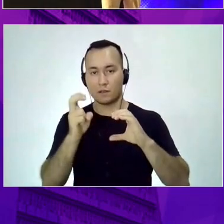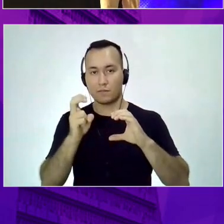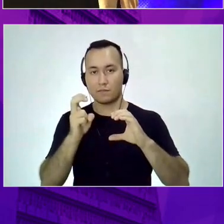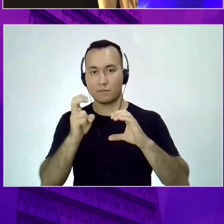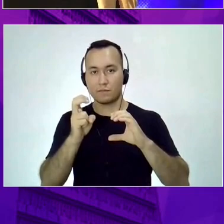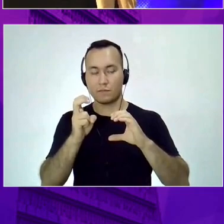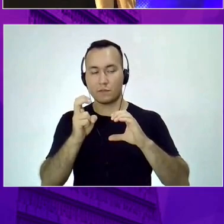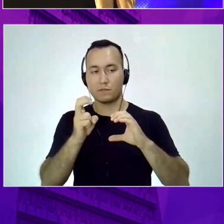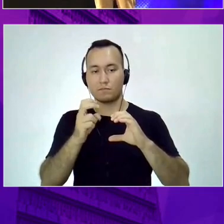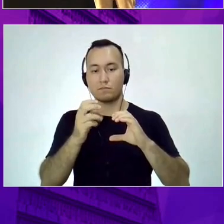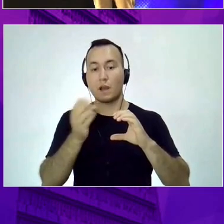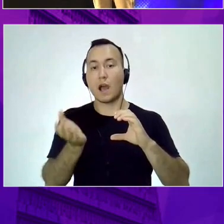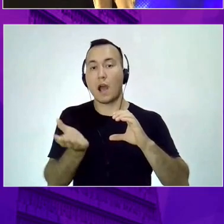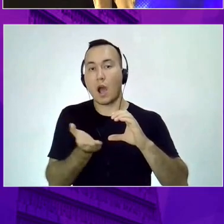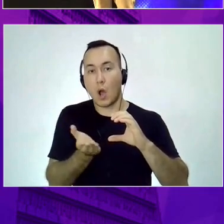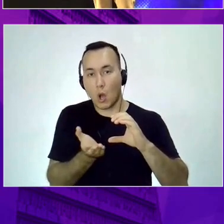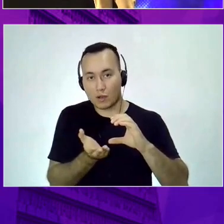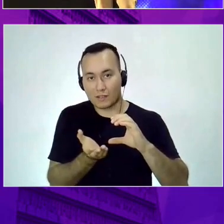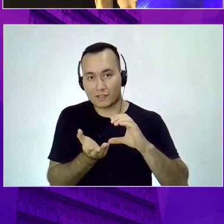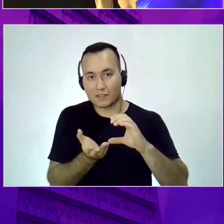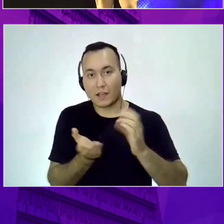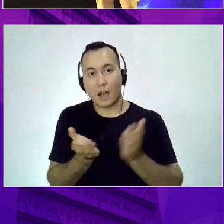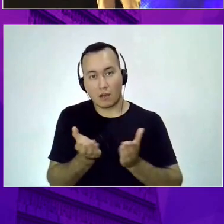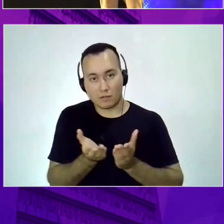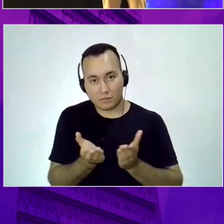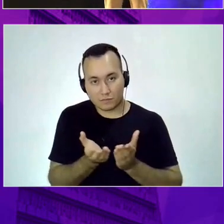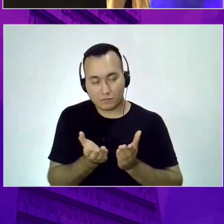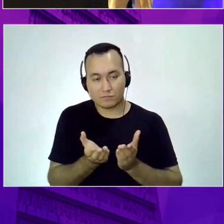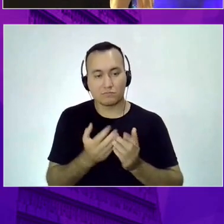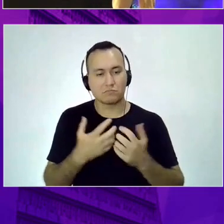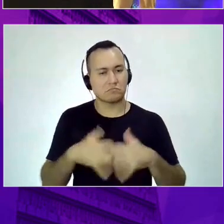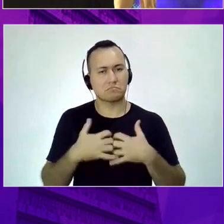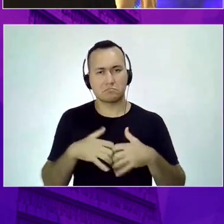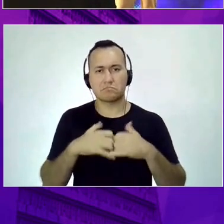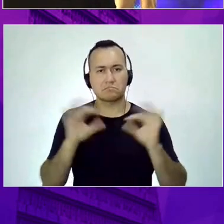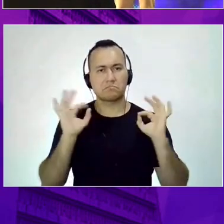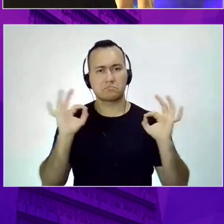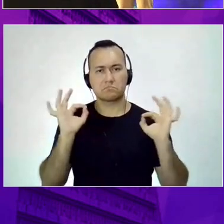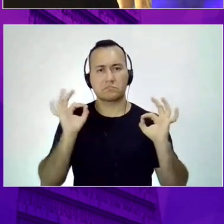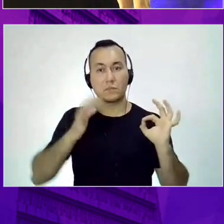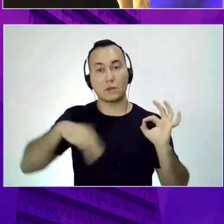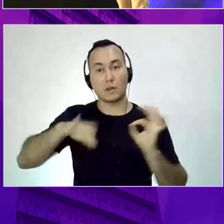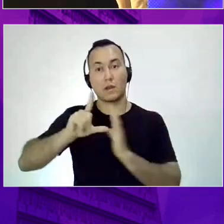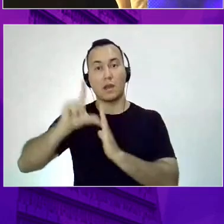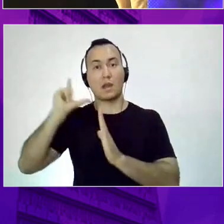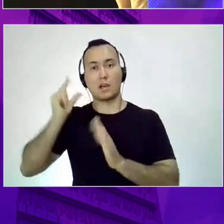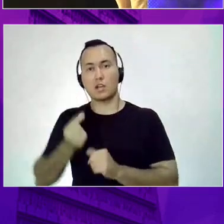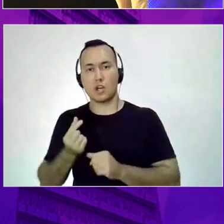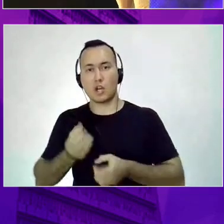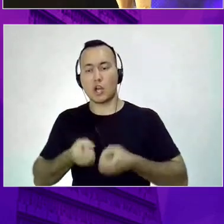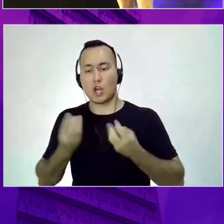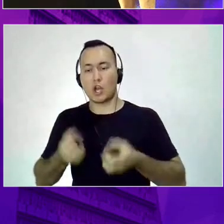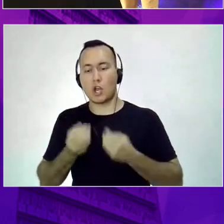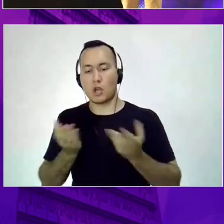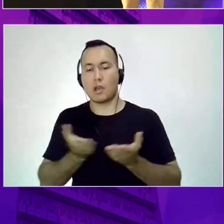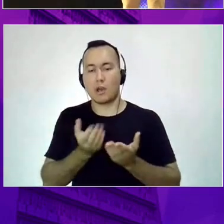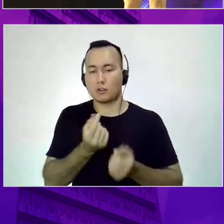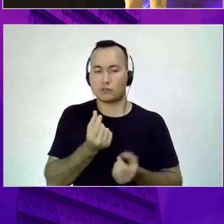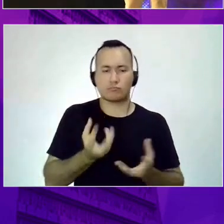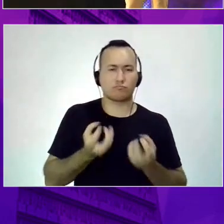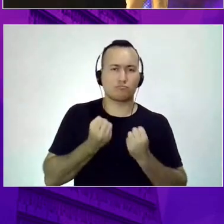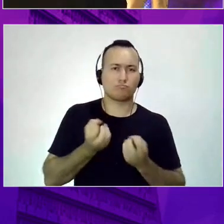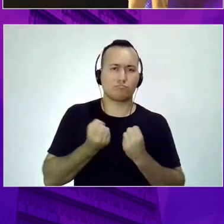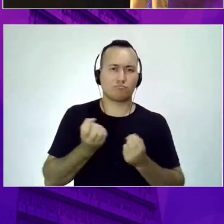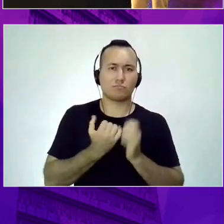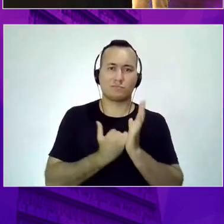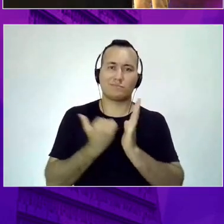começando a se pagar. A gente consegue olhar para valores e consegue perceber que, em termos de produtividade e eficiência operacional, faz sentido no